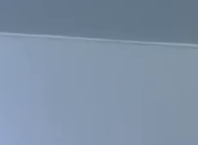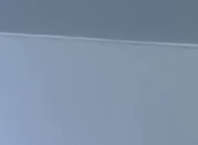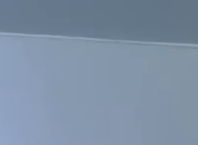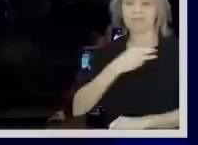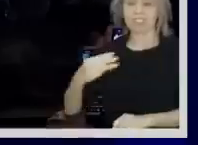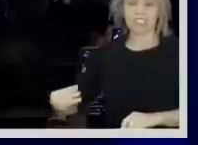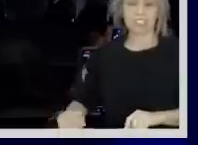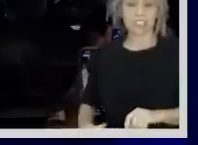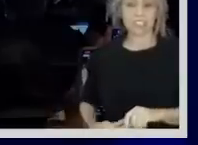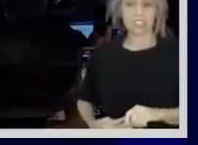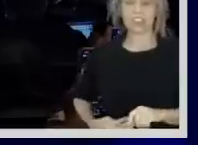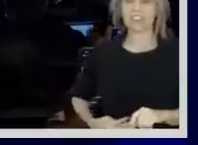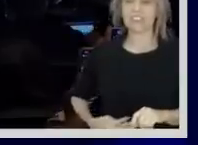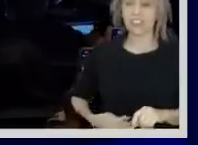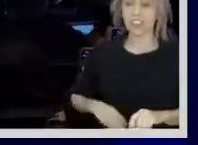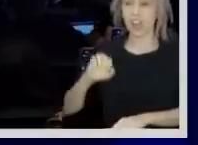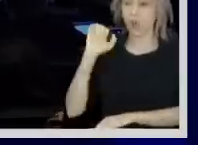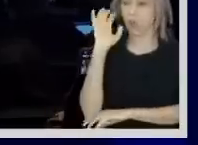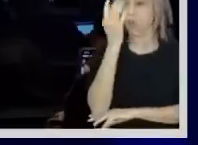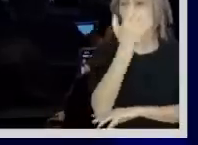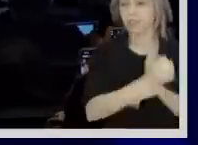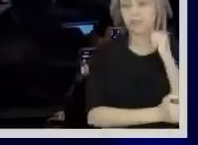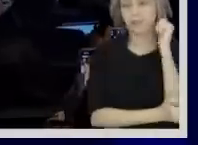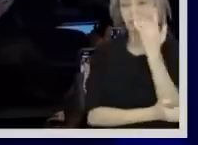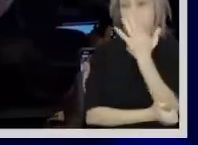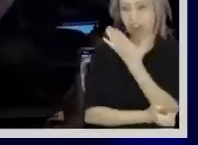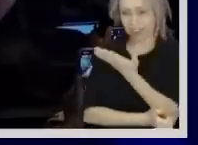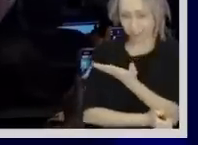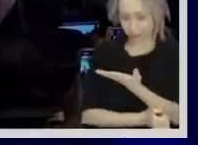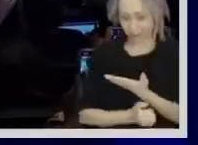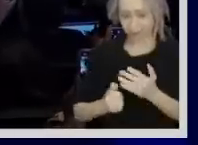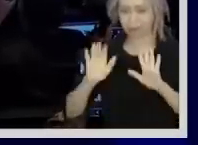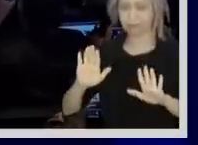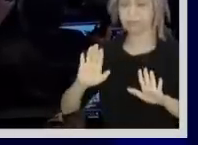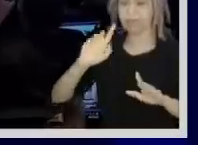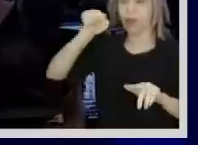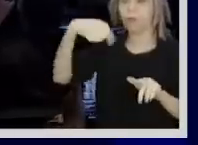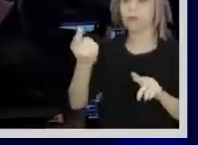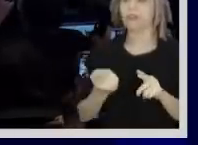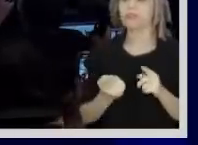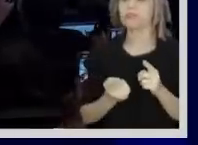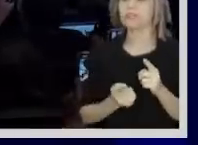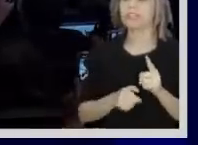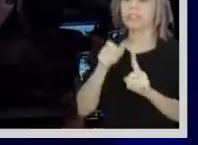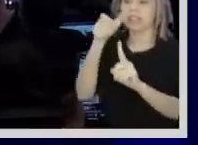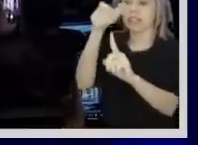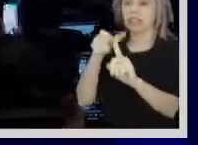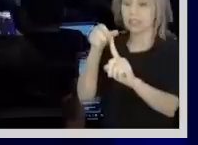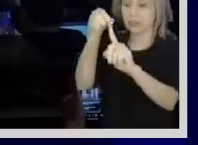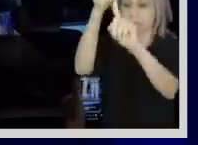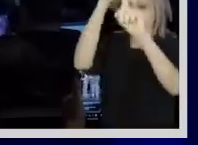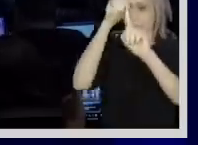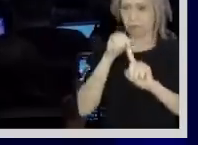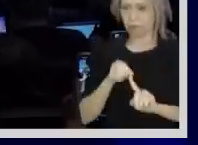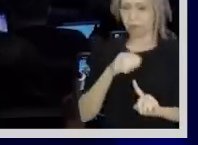uma mulher qualificada, ela vai cuidar bem do governo, ela tem toda a integração, todo o